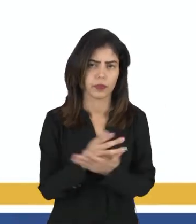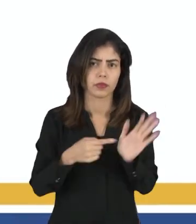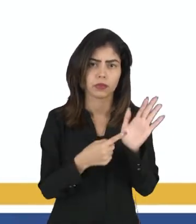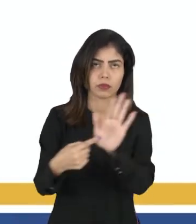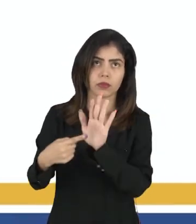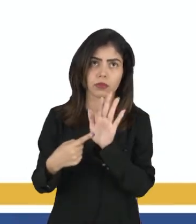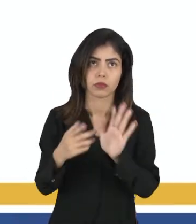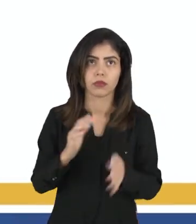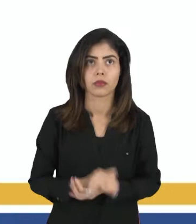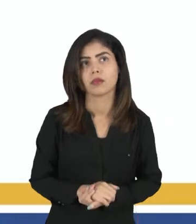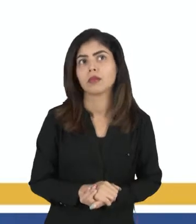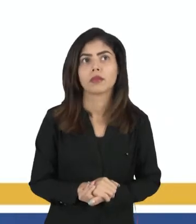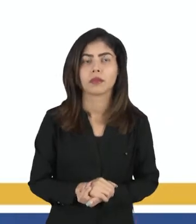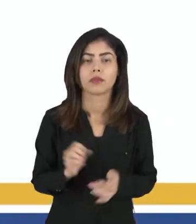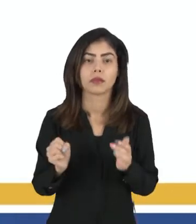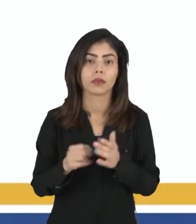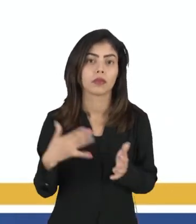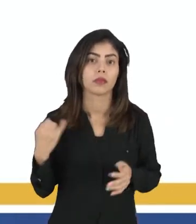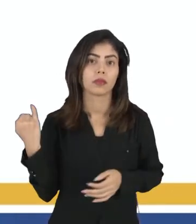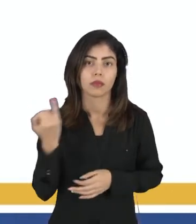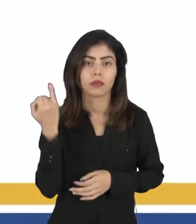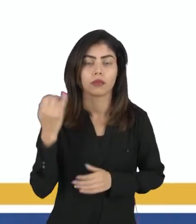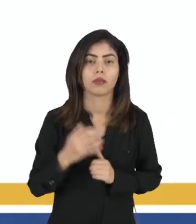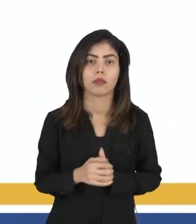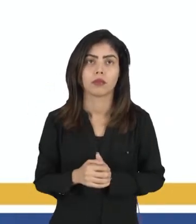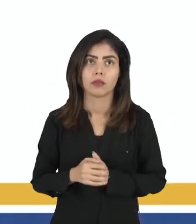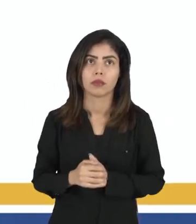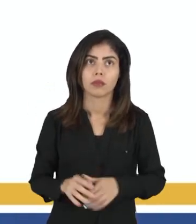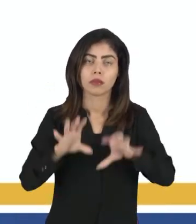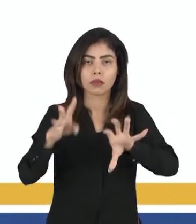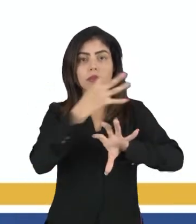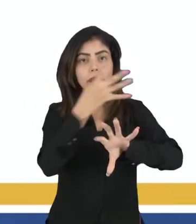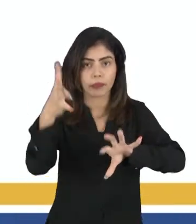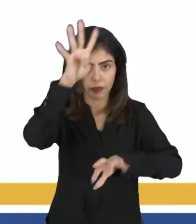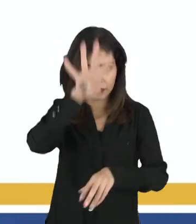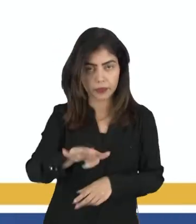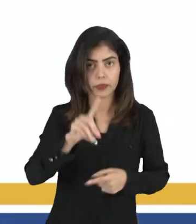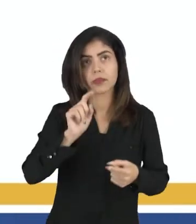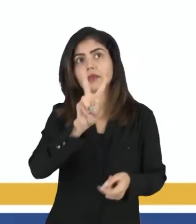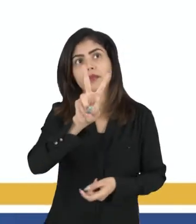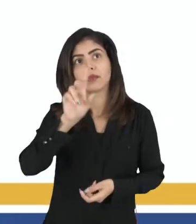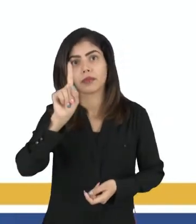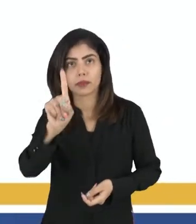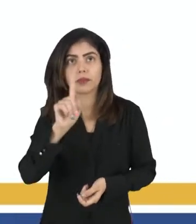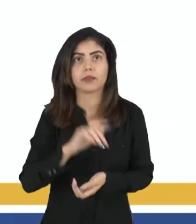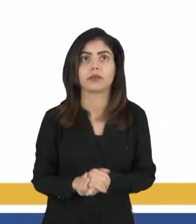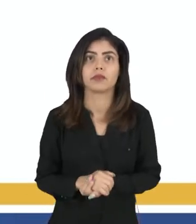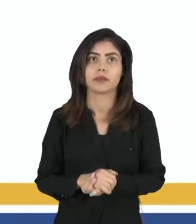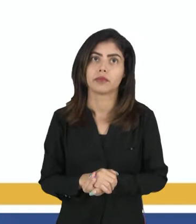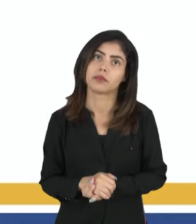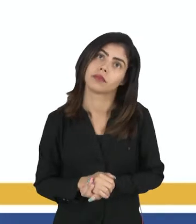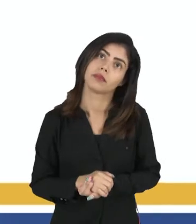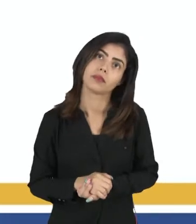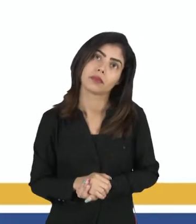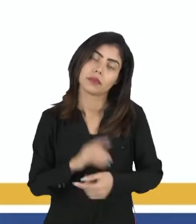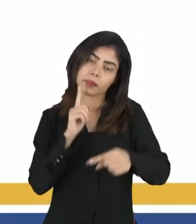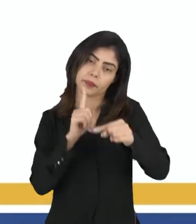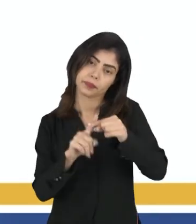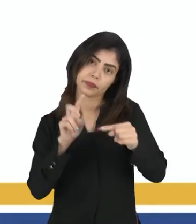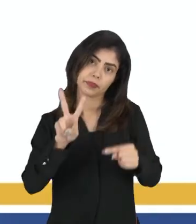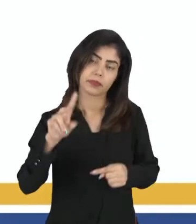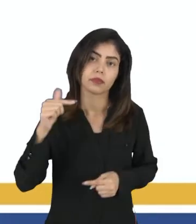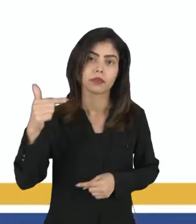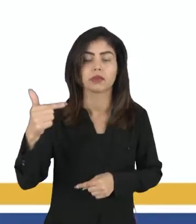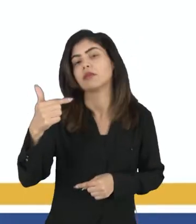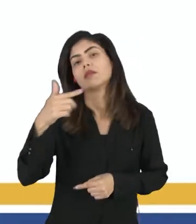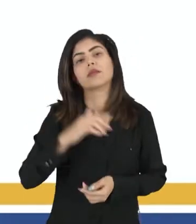ellos. Vamos lá. Muito importante, tá? Nesse esqueminha de V1 mais que mais V2,